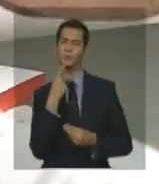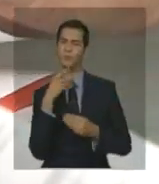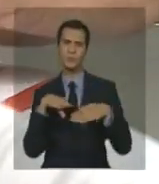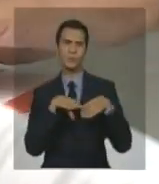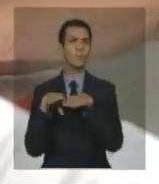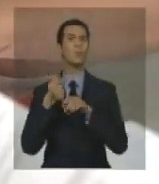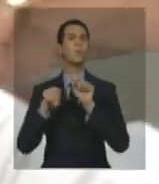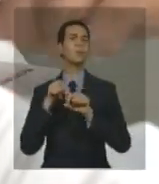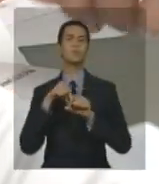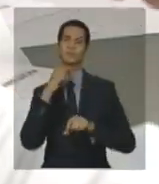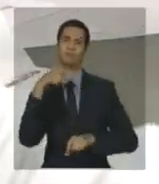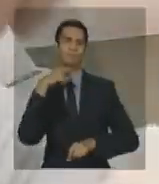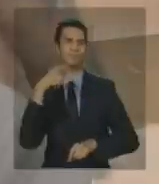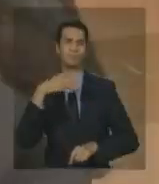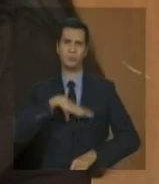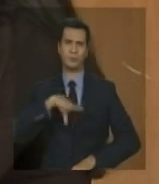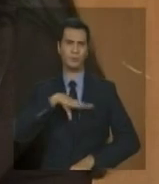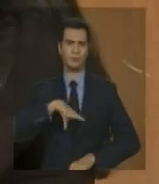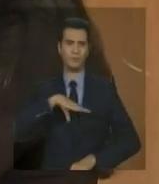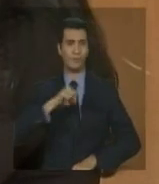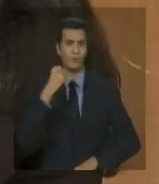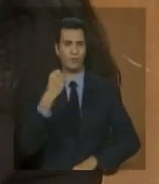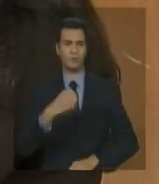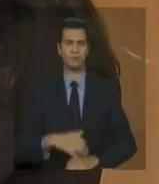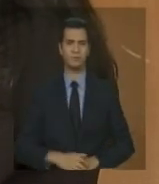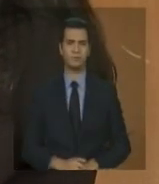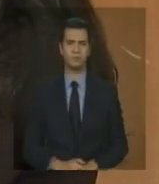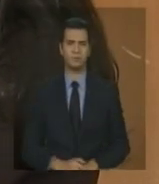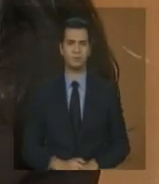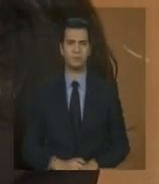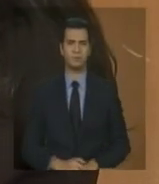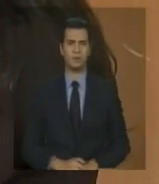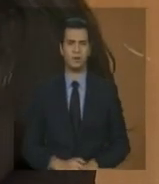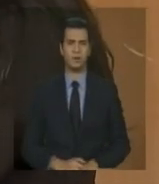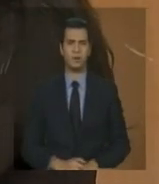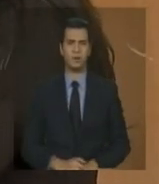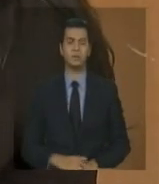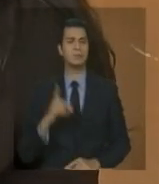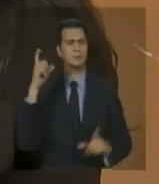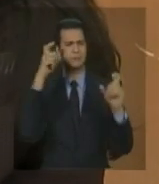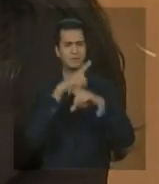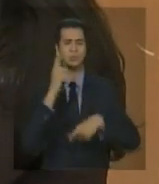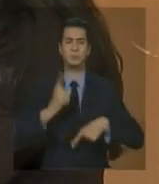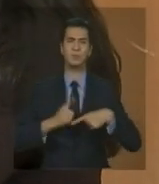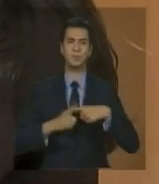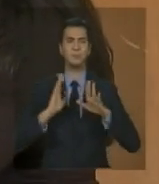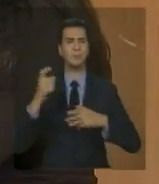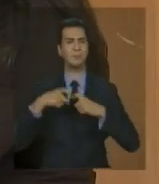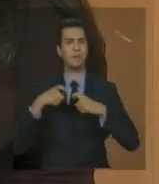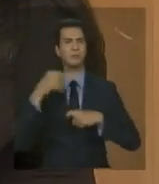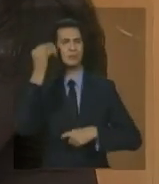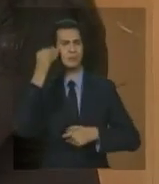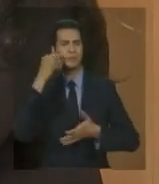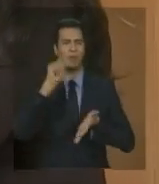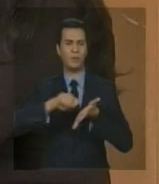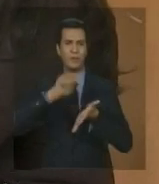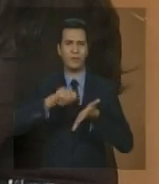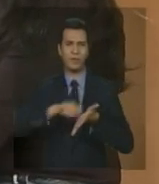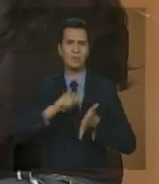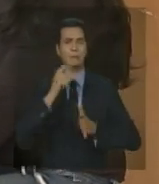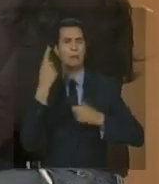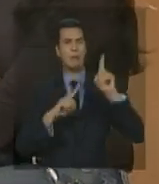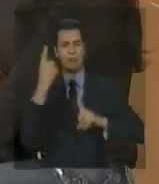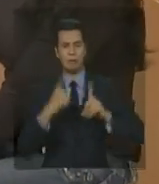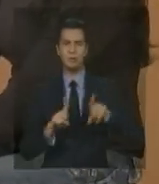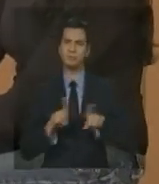português. Fica complicado. Aí já aconteceu de eu vir sem teste, o médico ficar anotando e tudo,